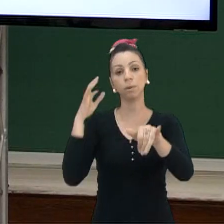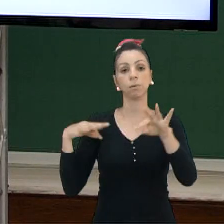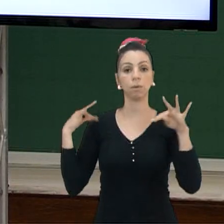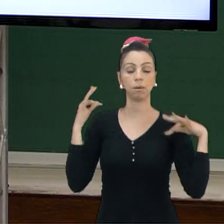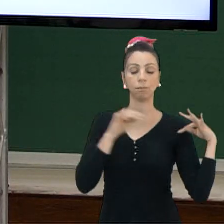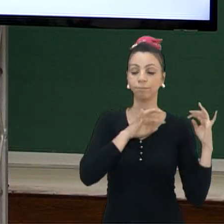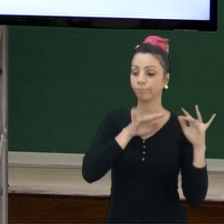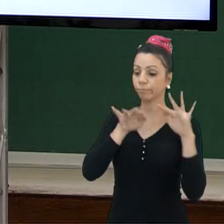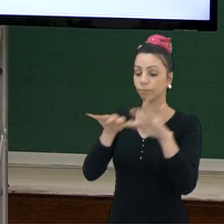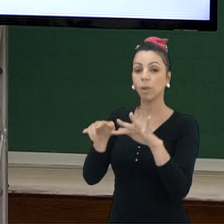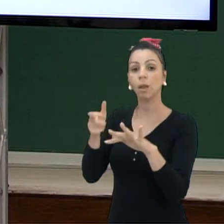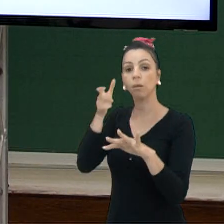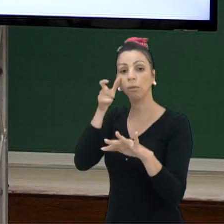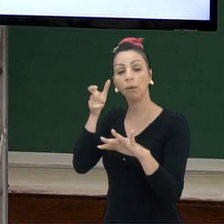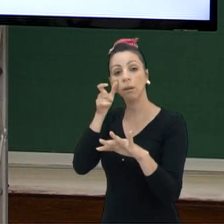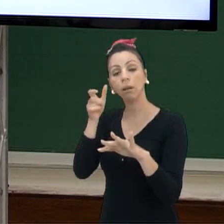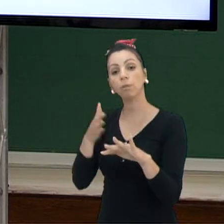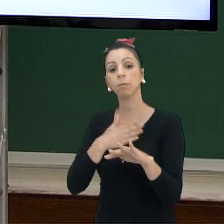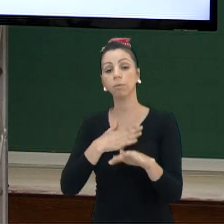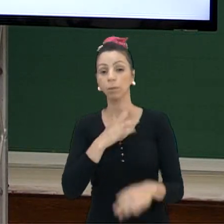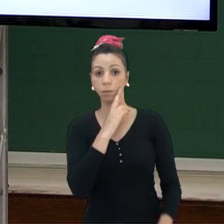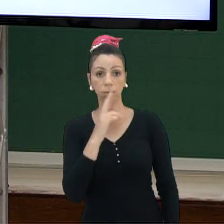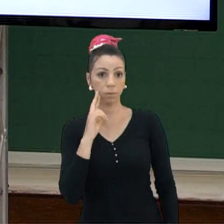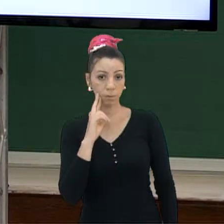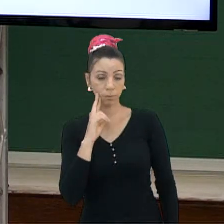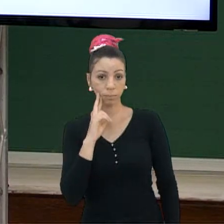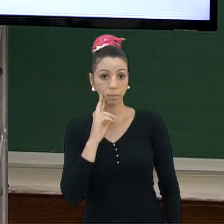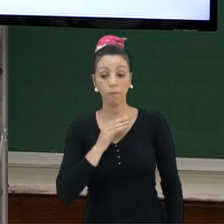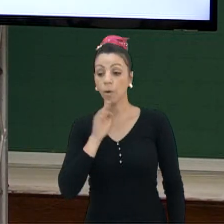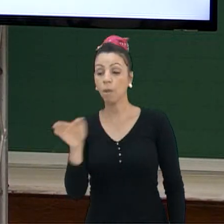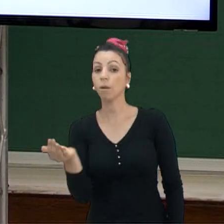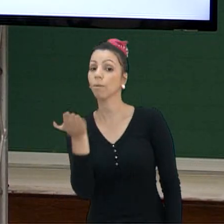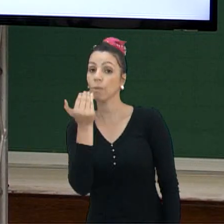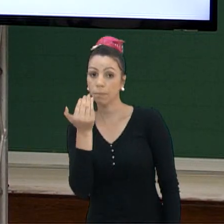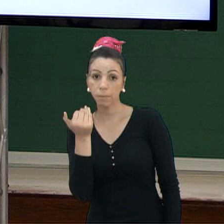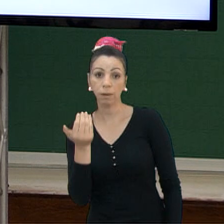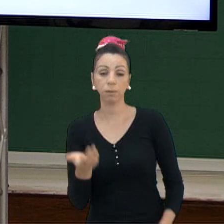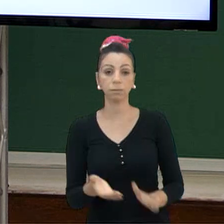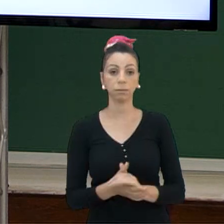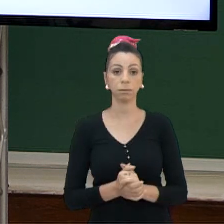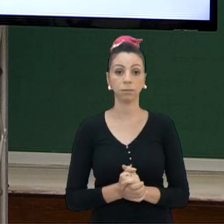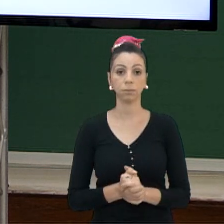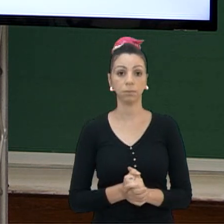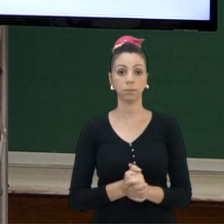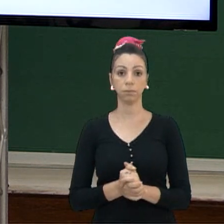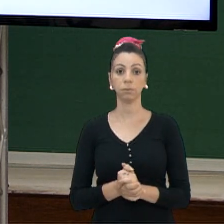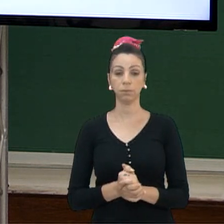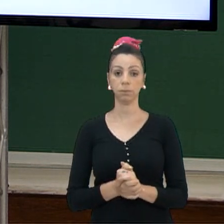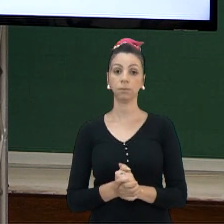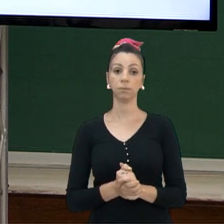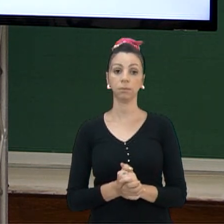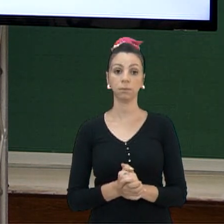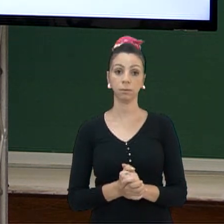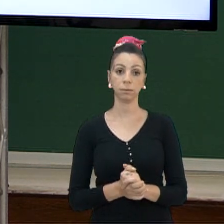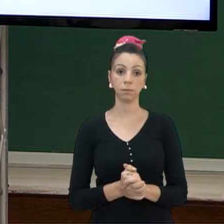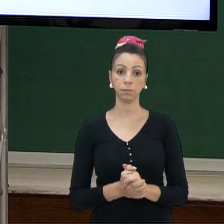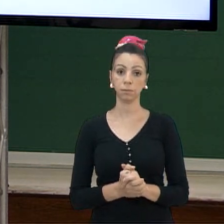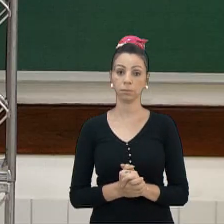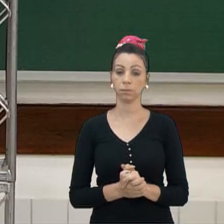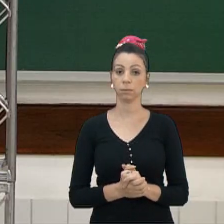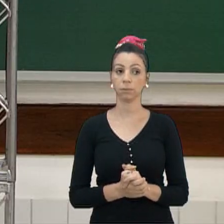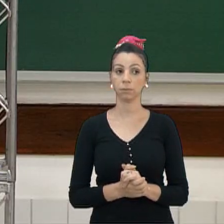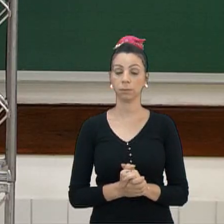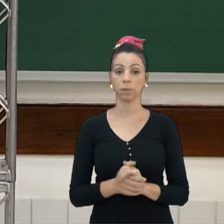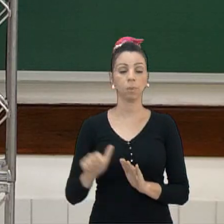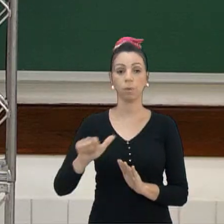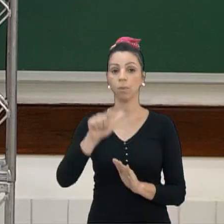se interessem pelo meu restaurante e vão lá fazer as refeições. E depois nós temos